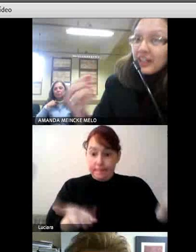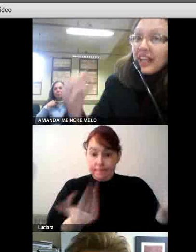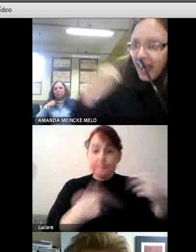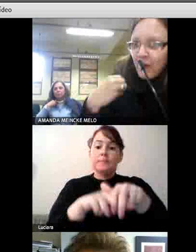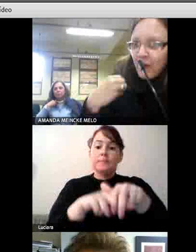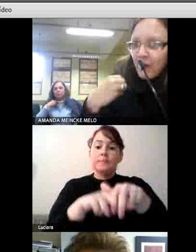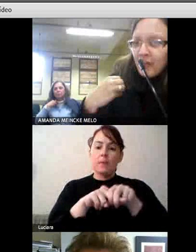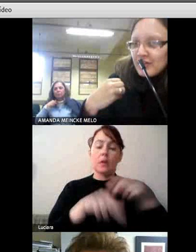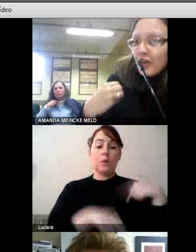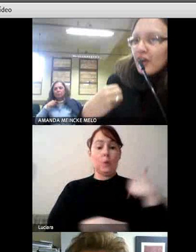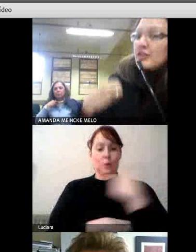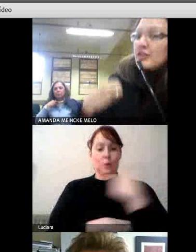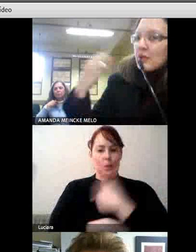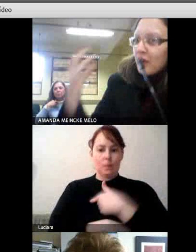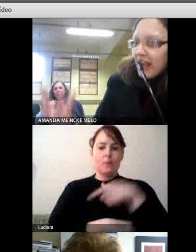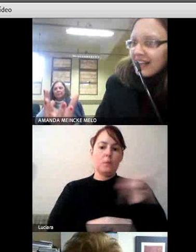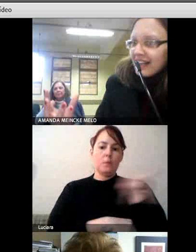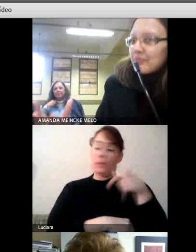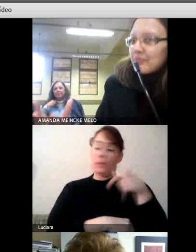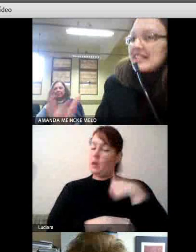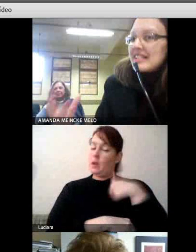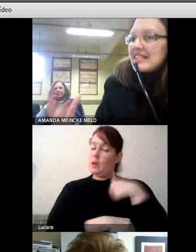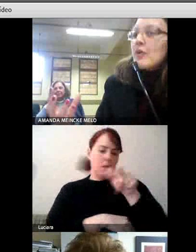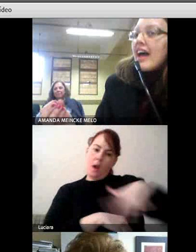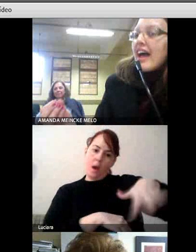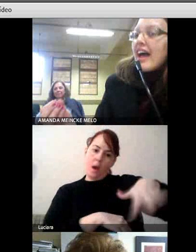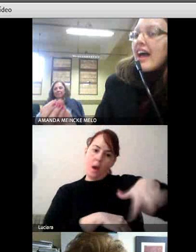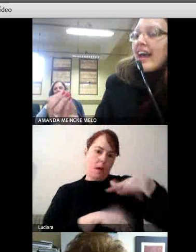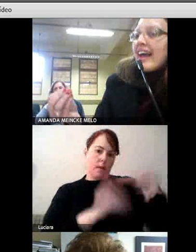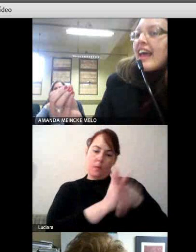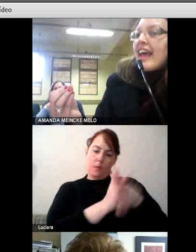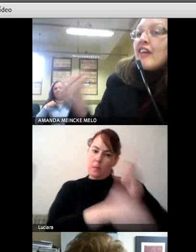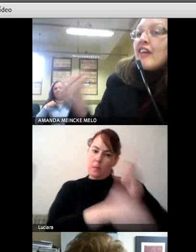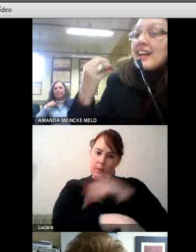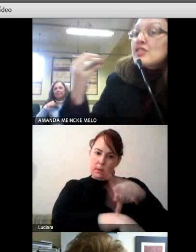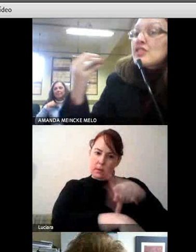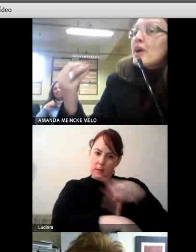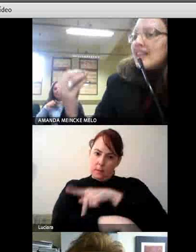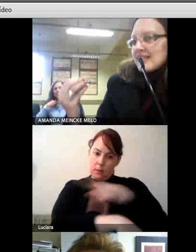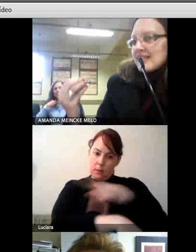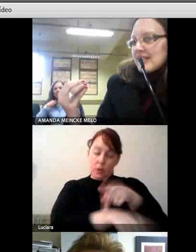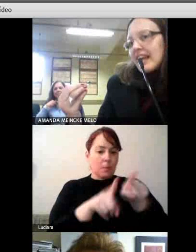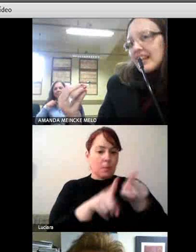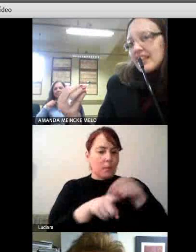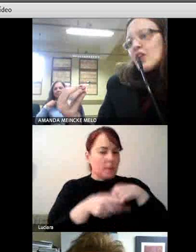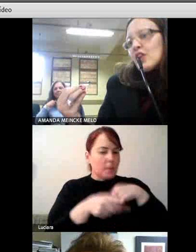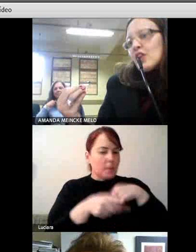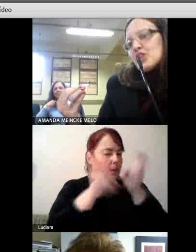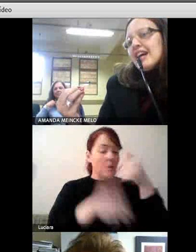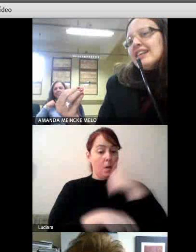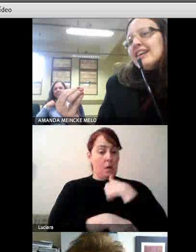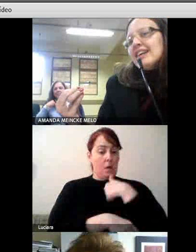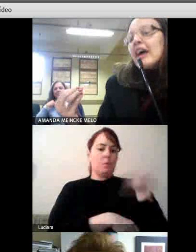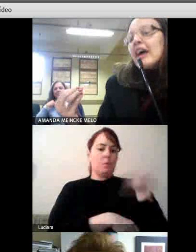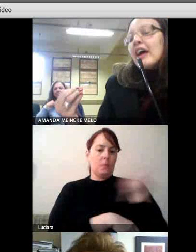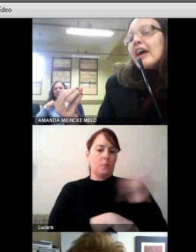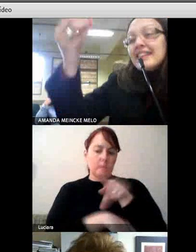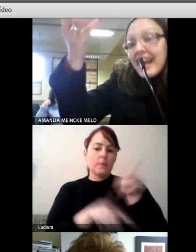que eu, como professor, e os meus colegas precisam rever a sua relação com a tecnologia,